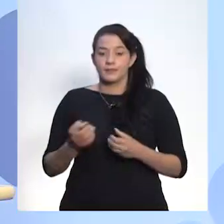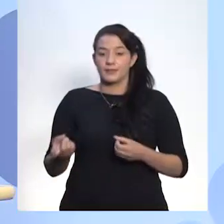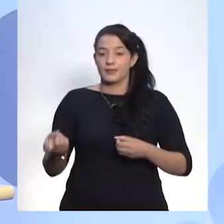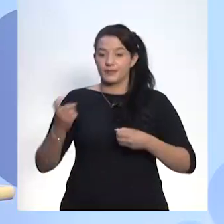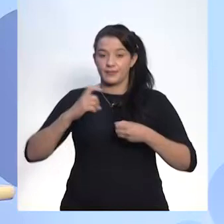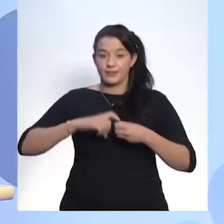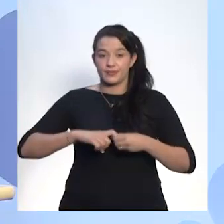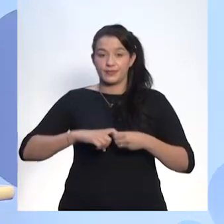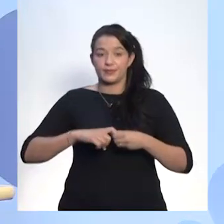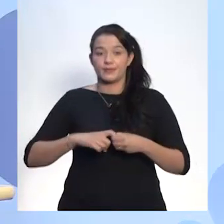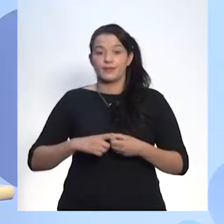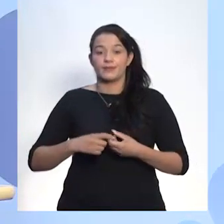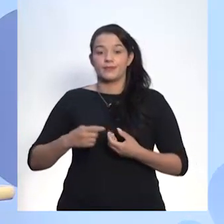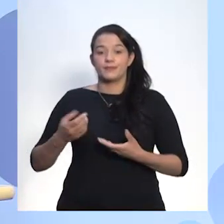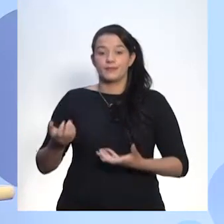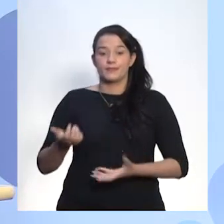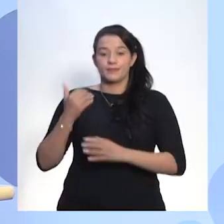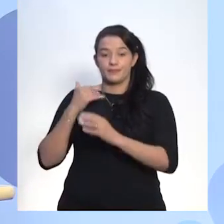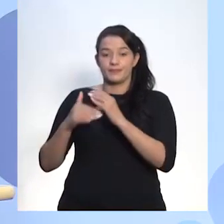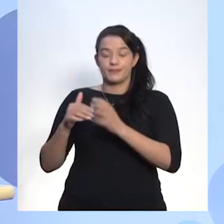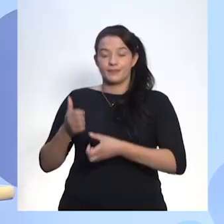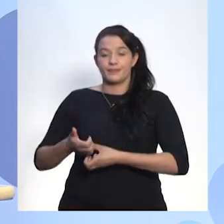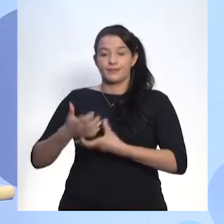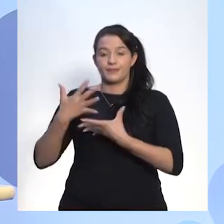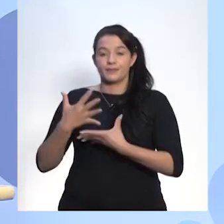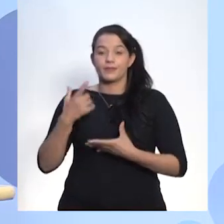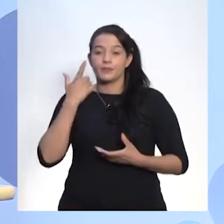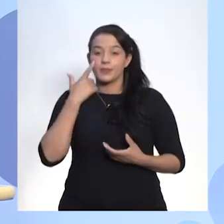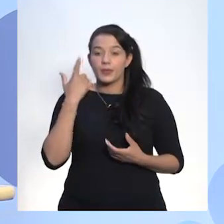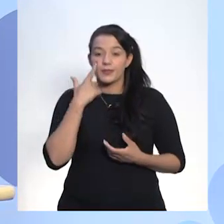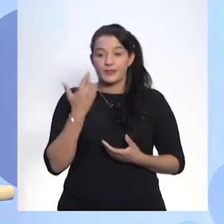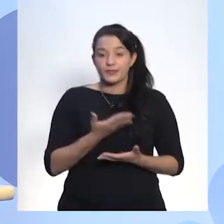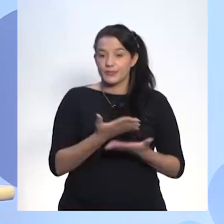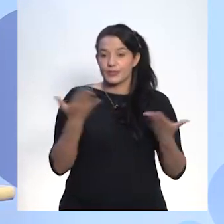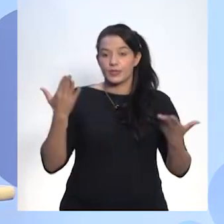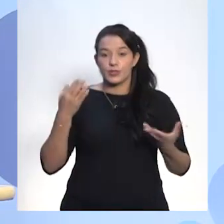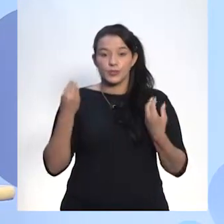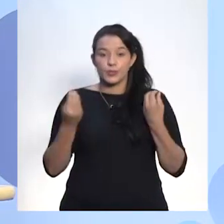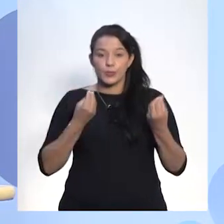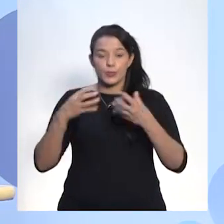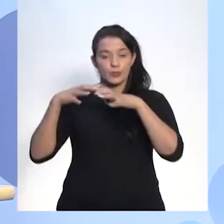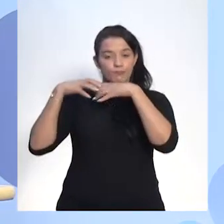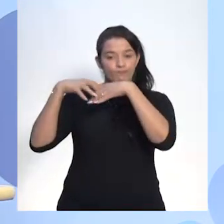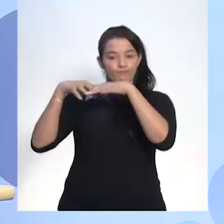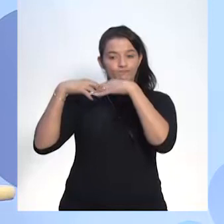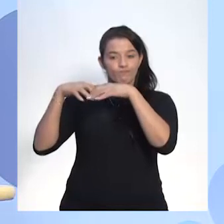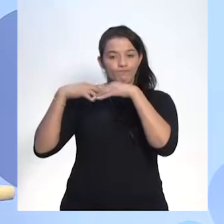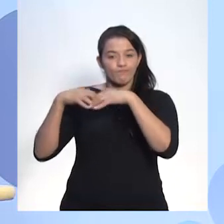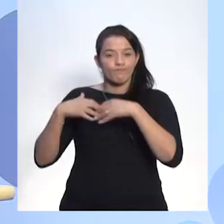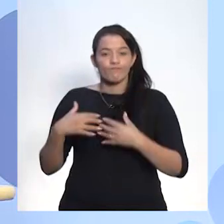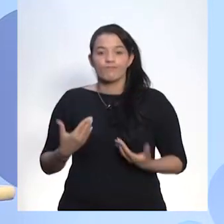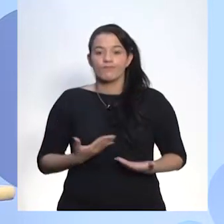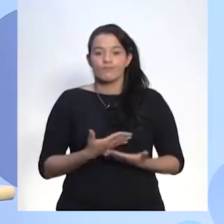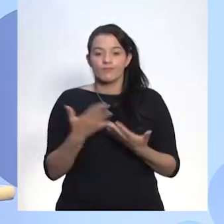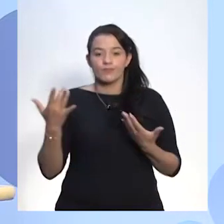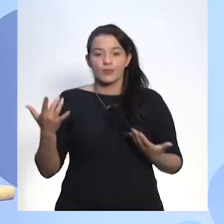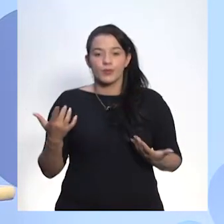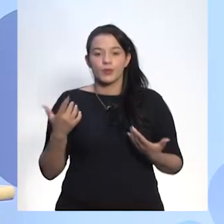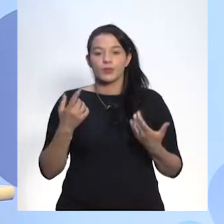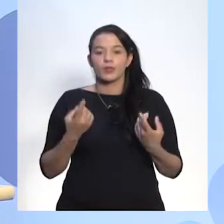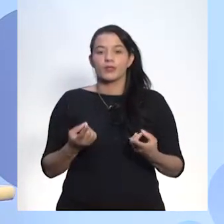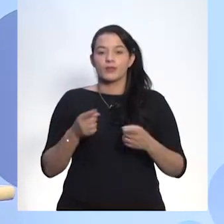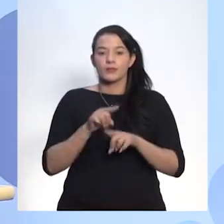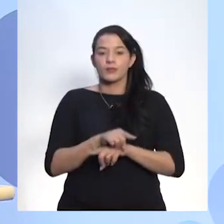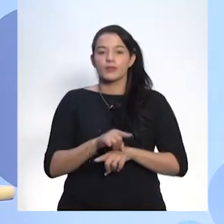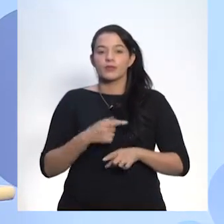Voltamos para a interação, vamos ver como que os estudantes estão raciocinando sobre essa questão das contradições